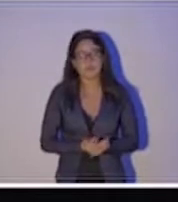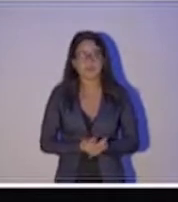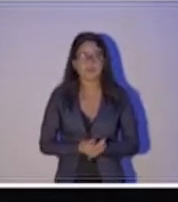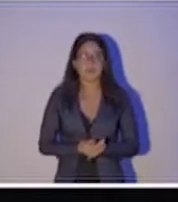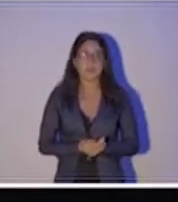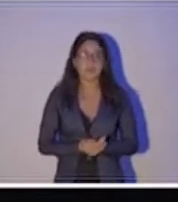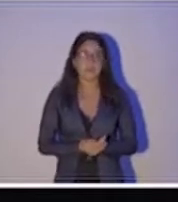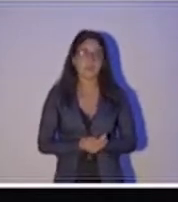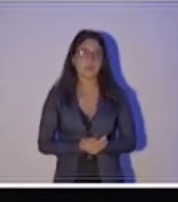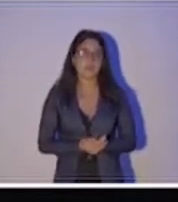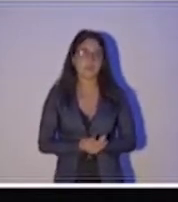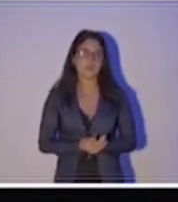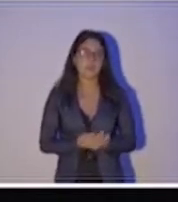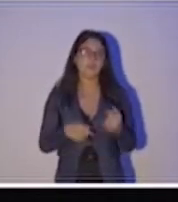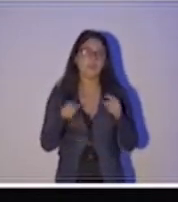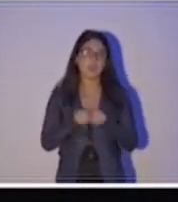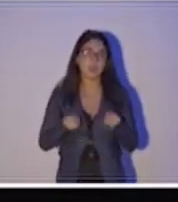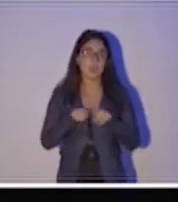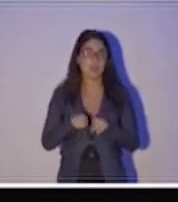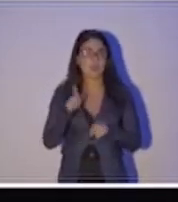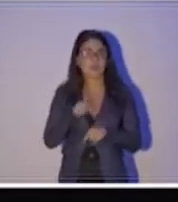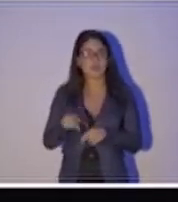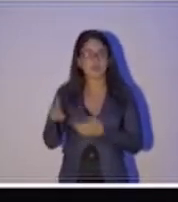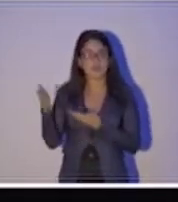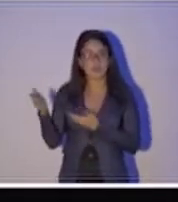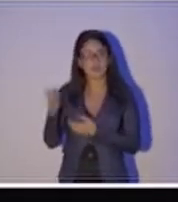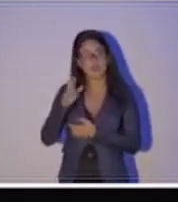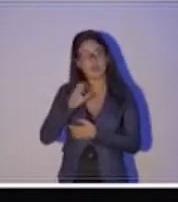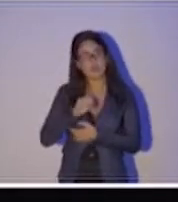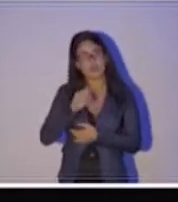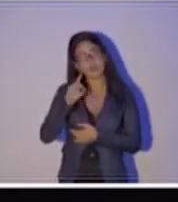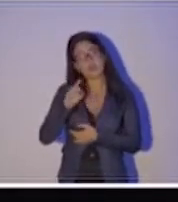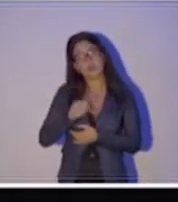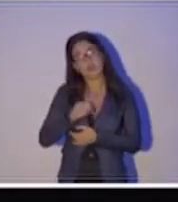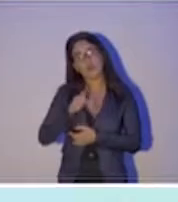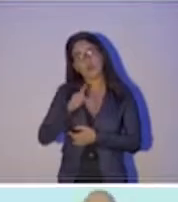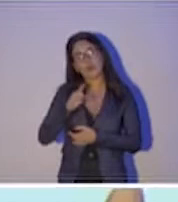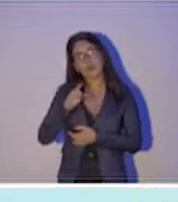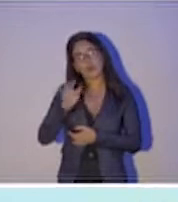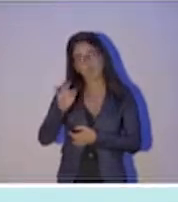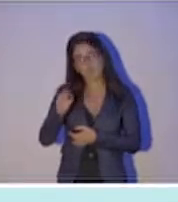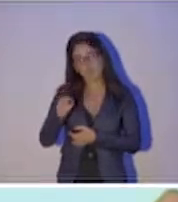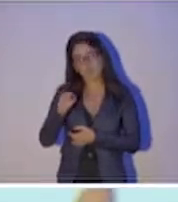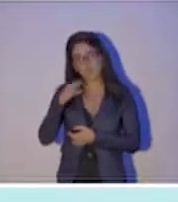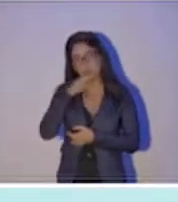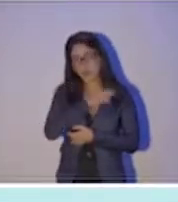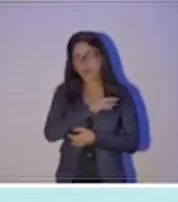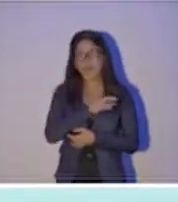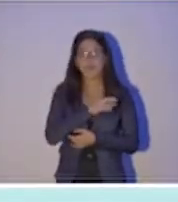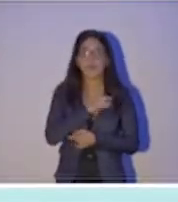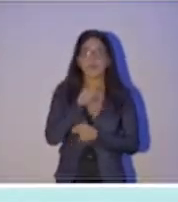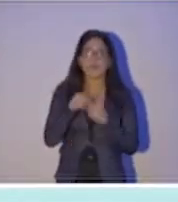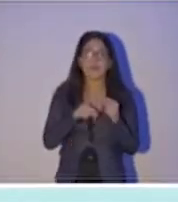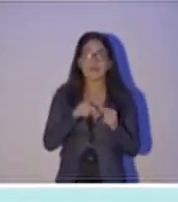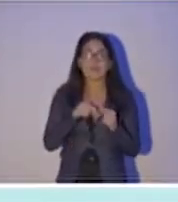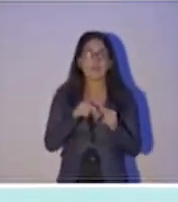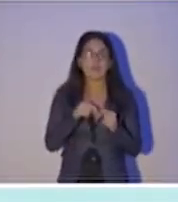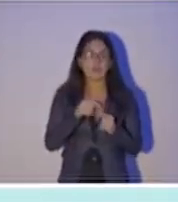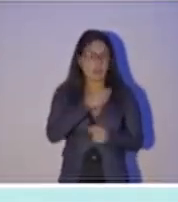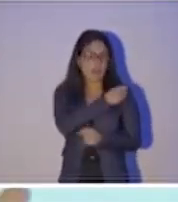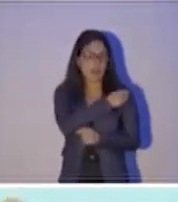ele, o professor Rodolfo, e claro, existem outros professores também que não desacreditam do potencial do seu